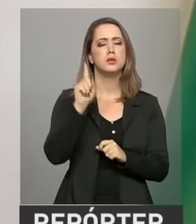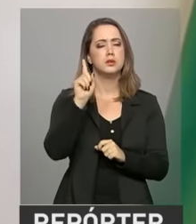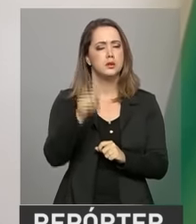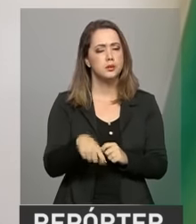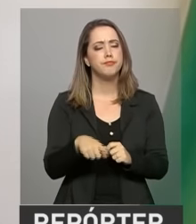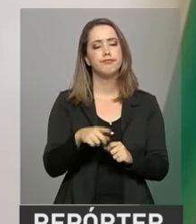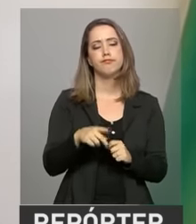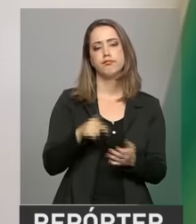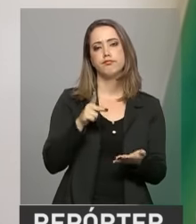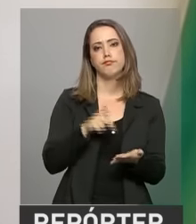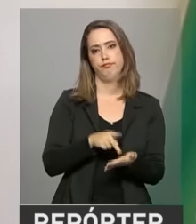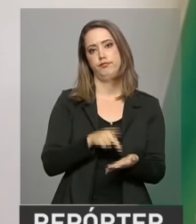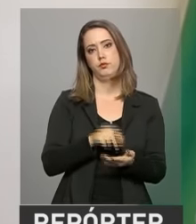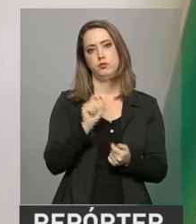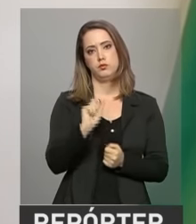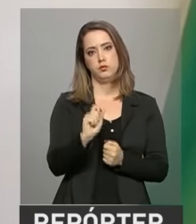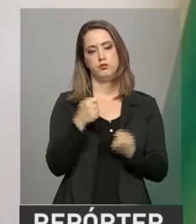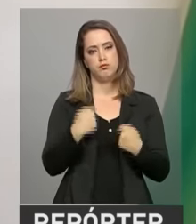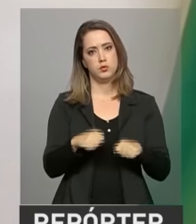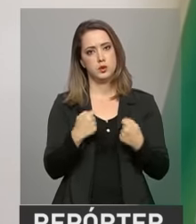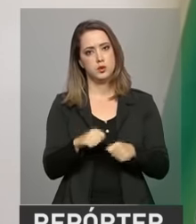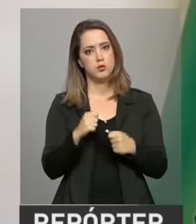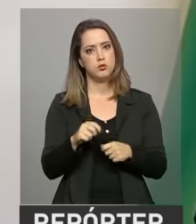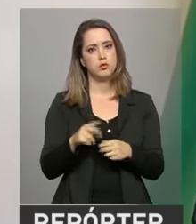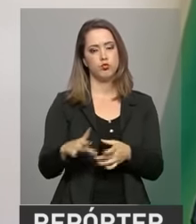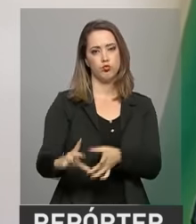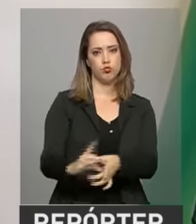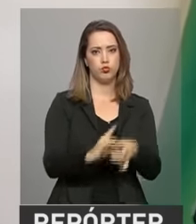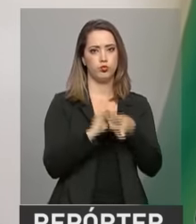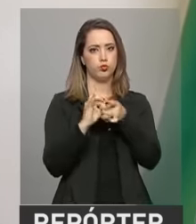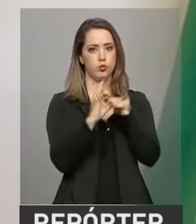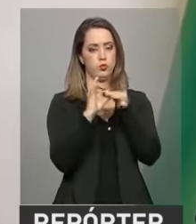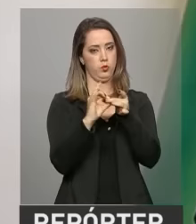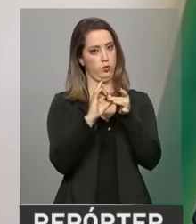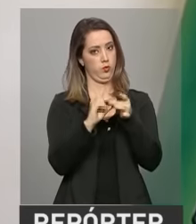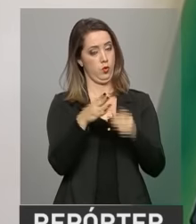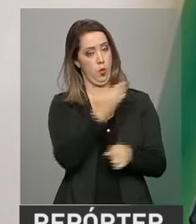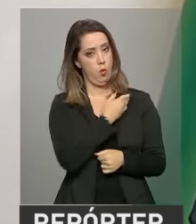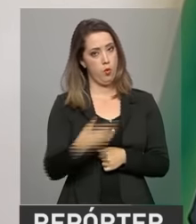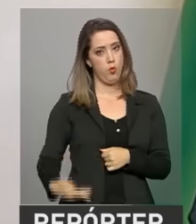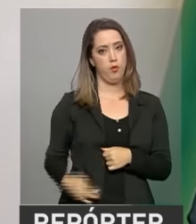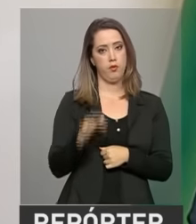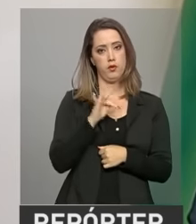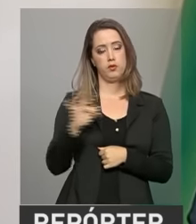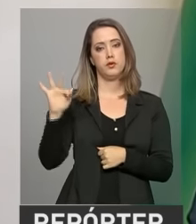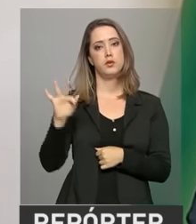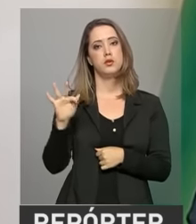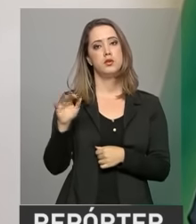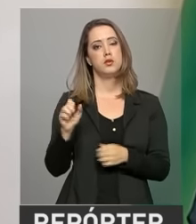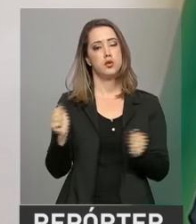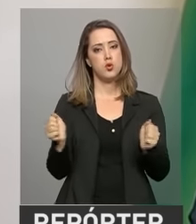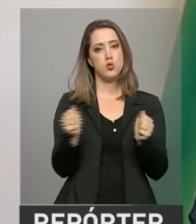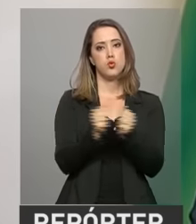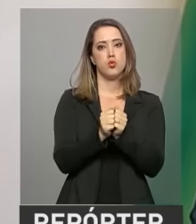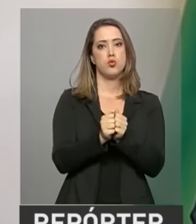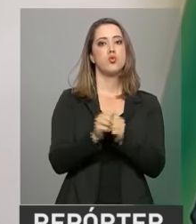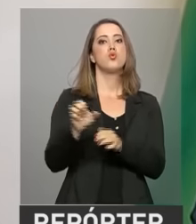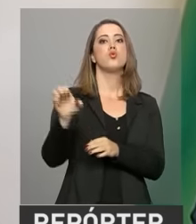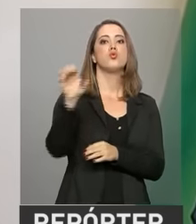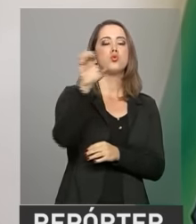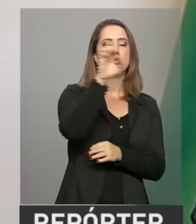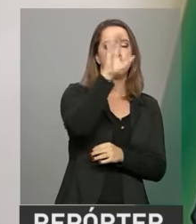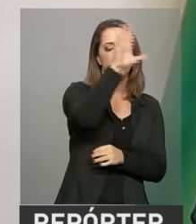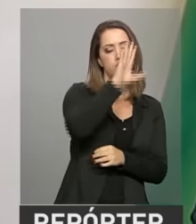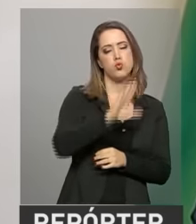seguramente numa eh atuação conjunta da União Federal com o os estados eh